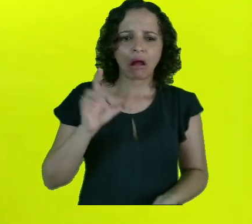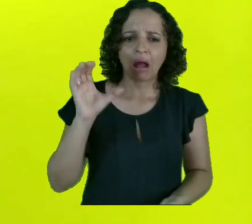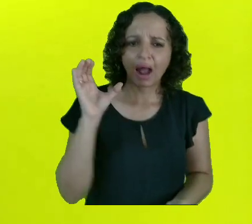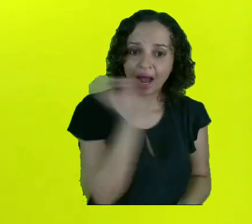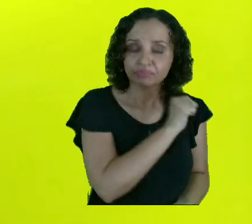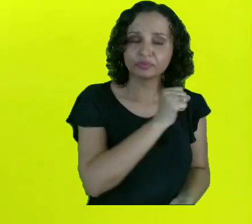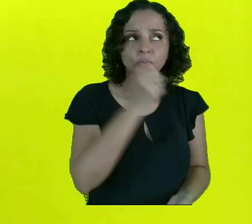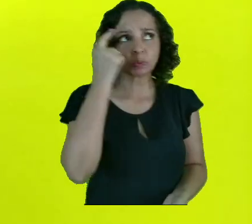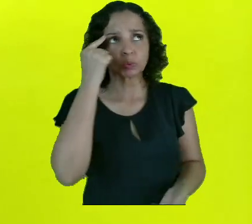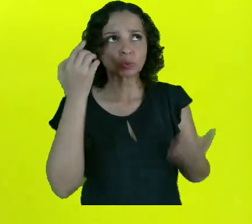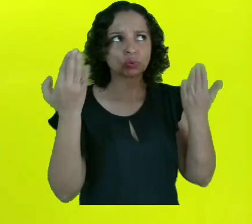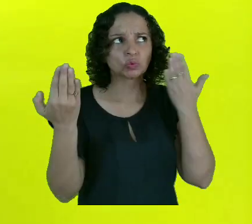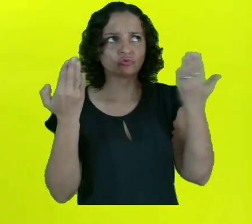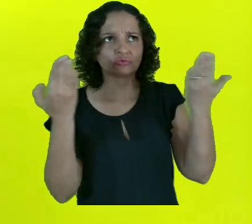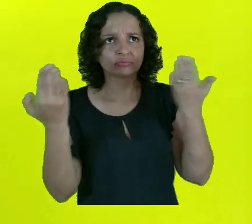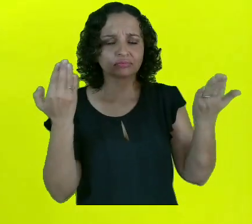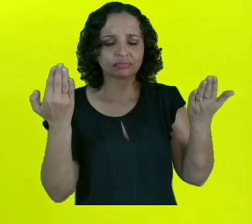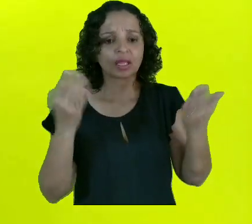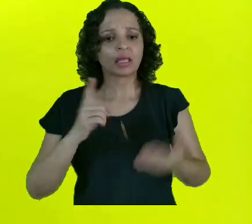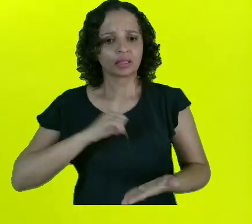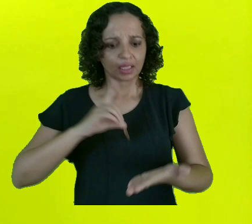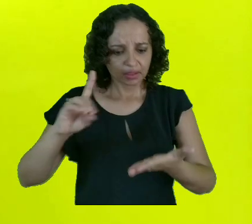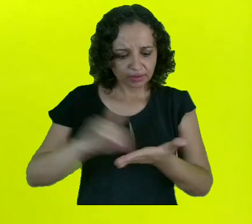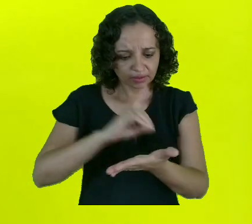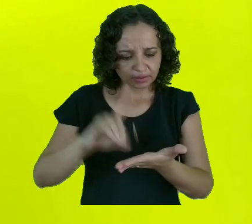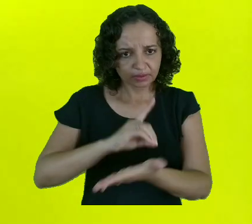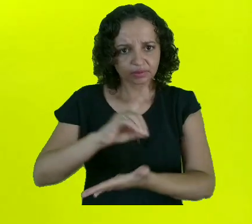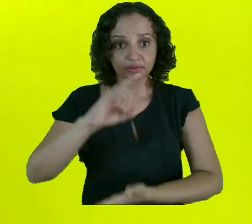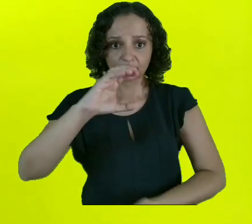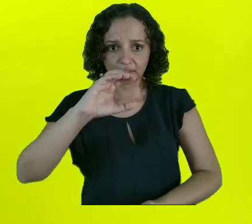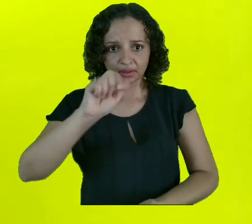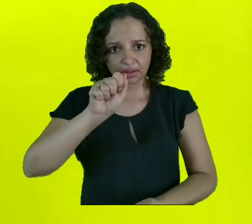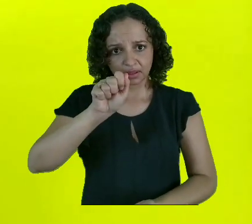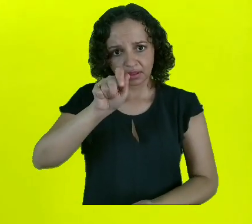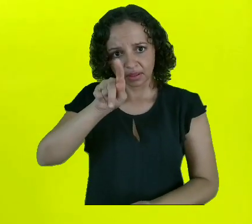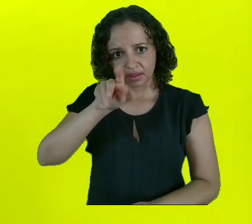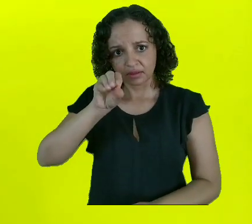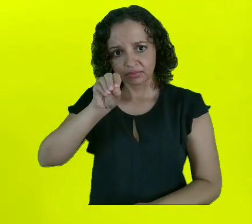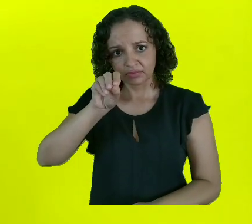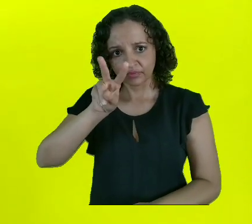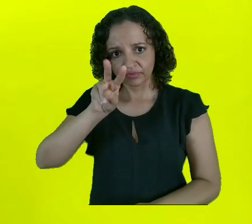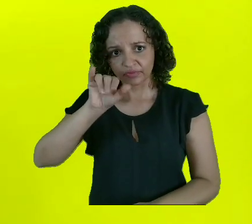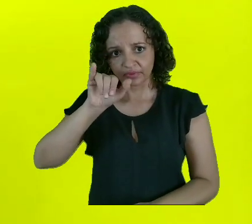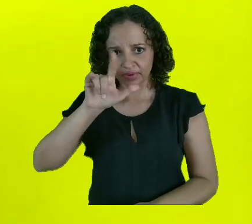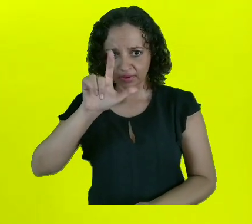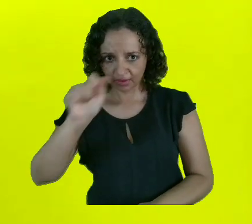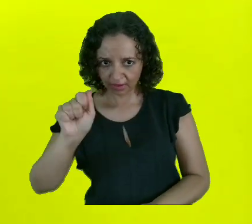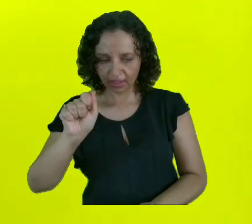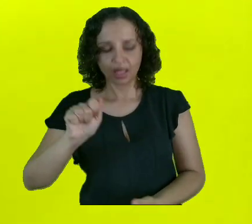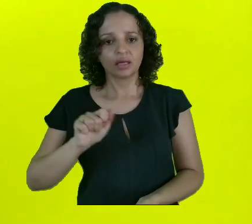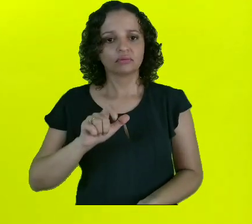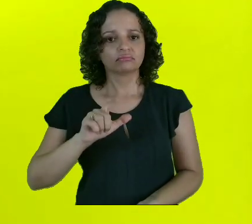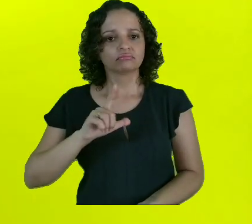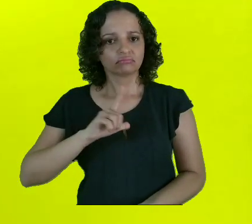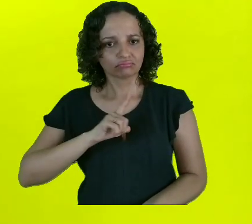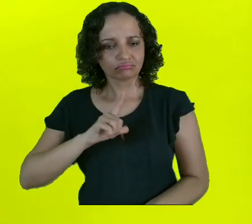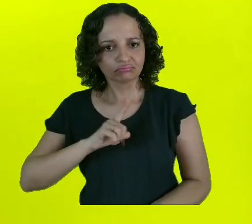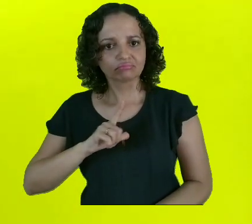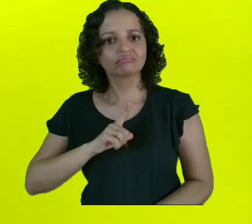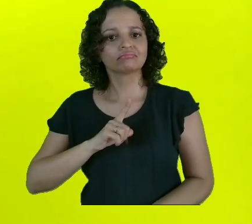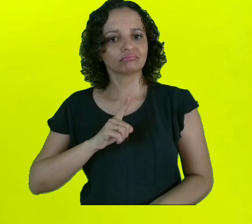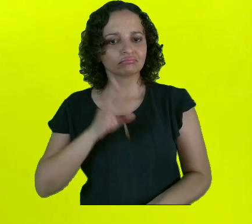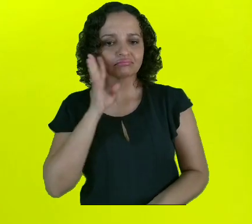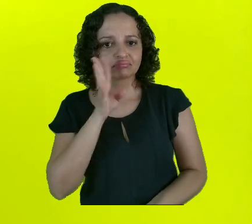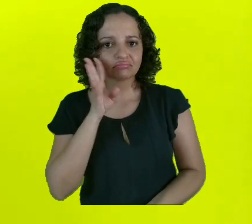de uma palavra, o dicionário do Capovilla, né, o dicionário trilingüe. Eu vou deixar aqui na